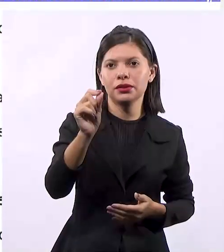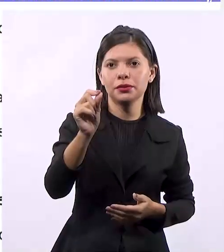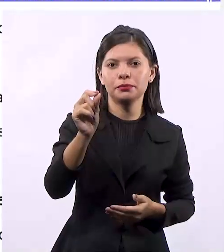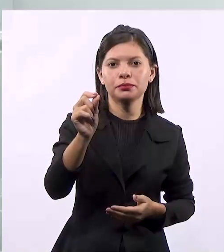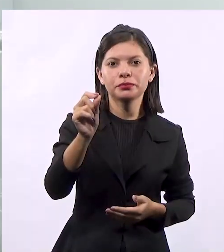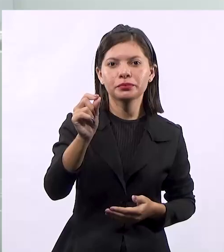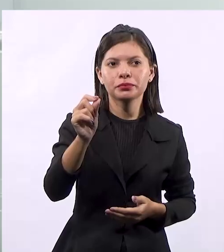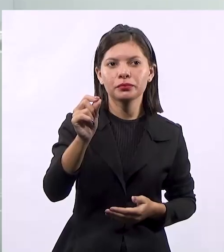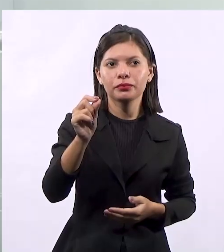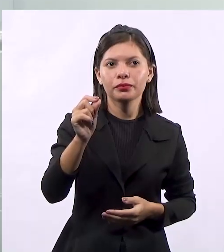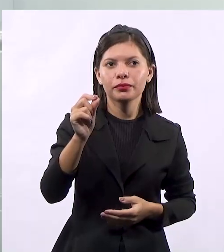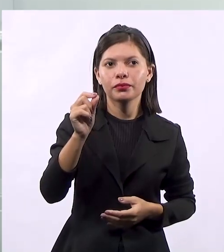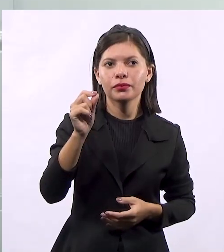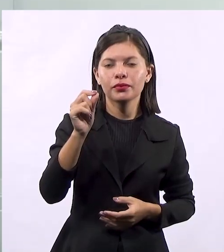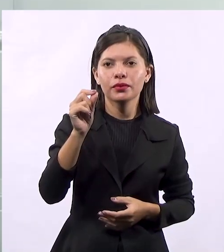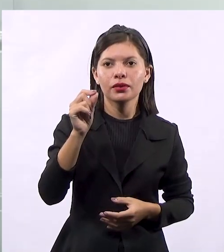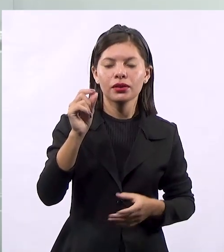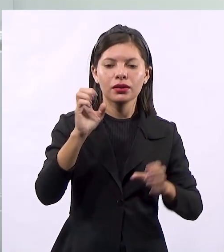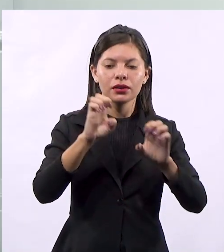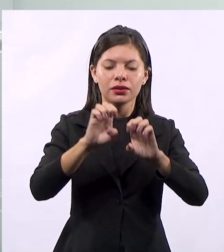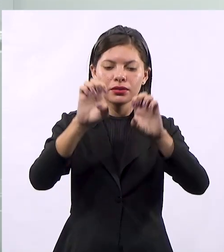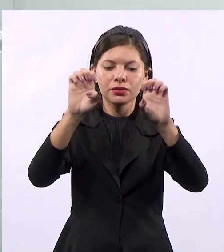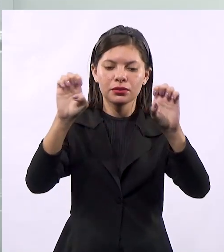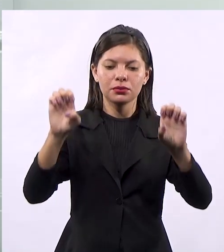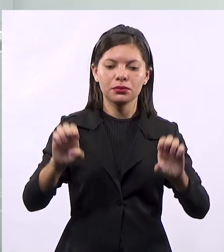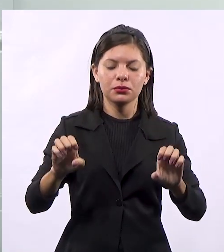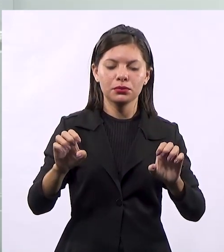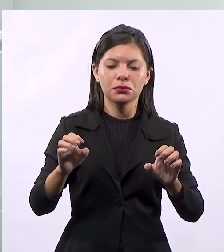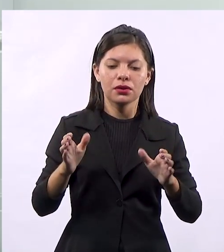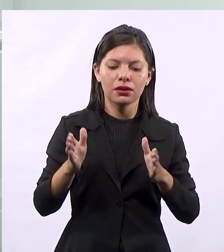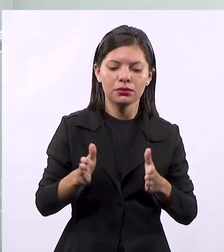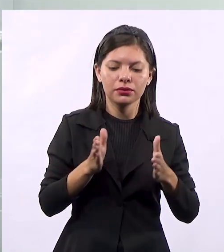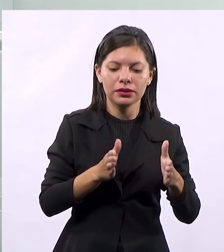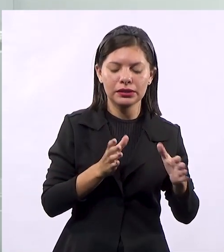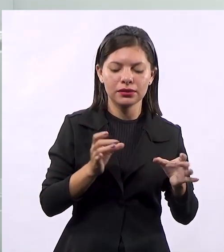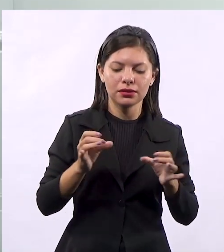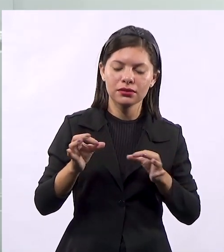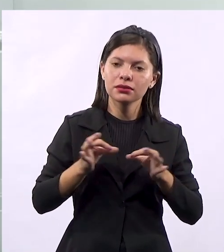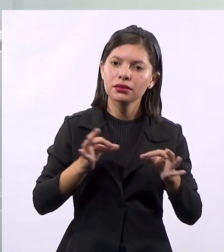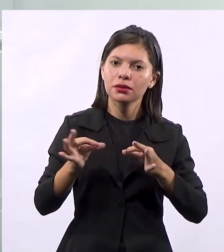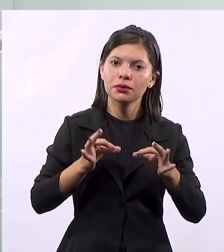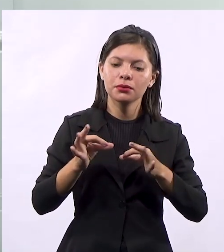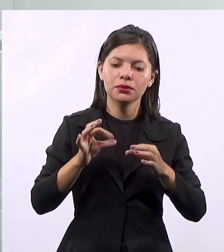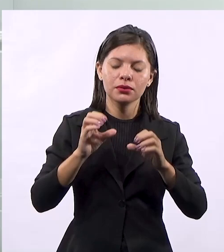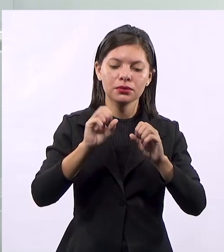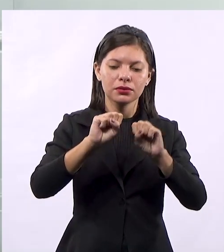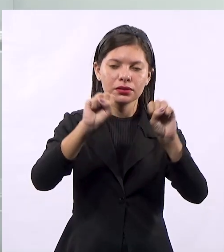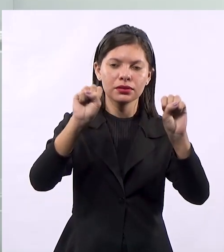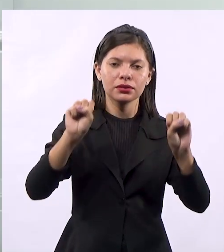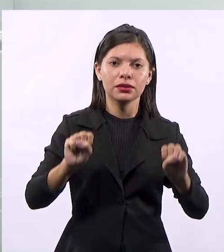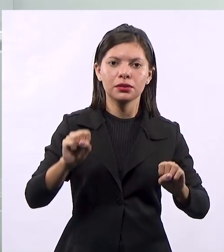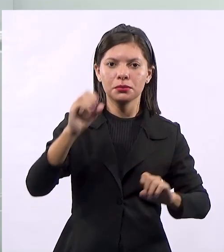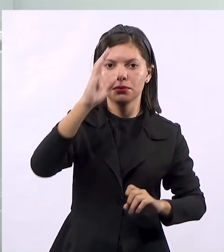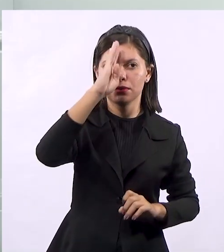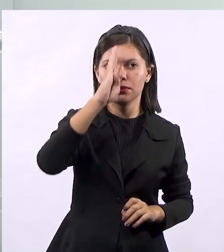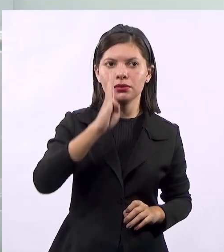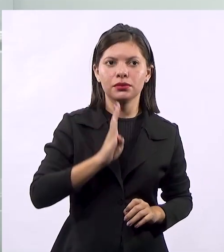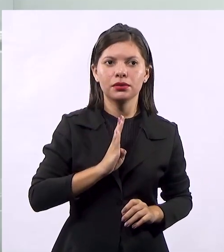Ou seja, aqui começa, no 208, começa o contorno, a estrutura,